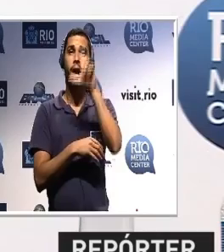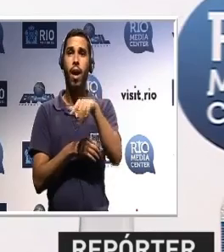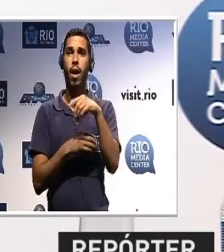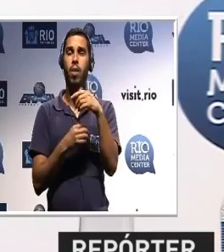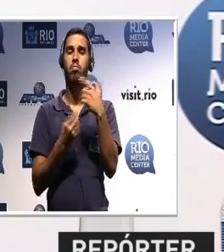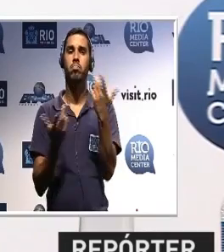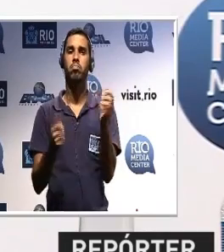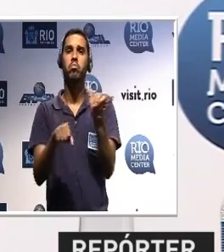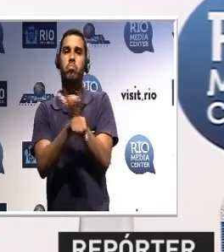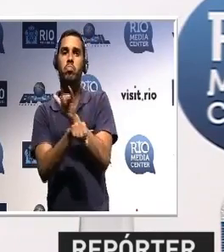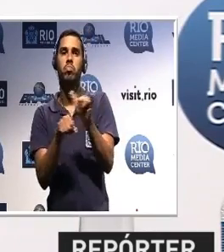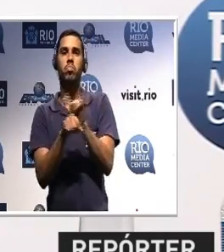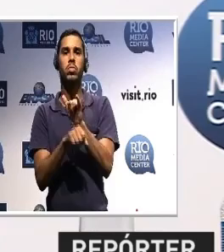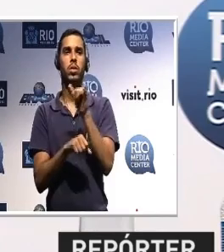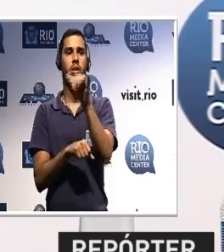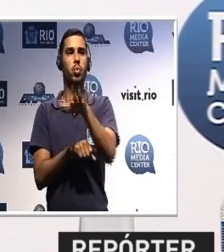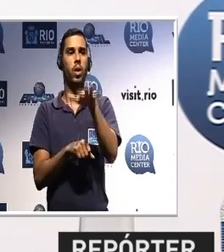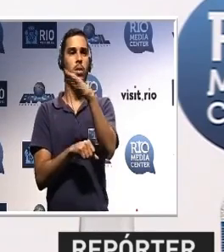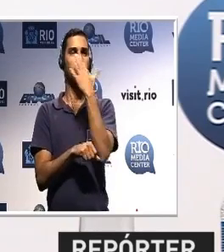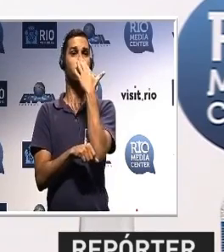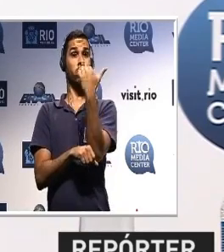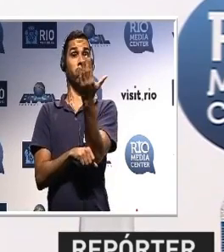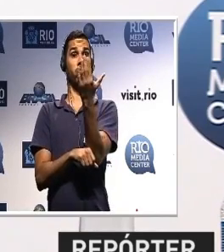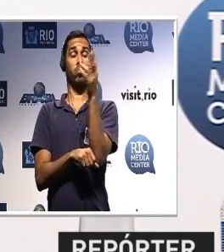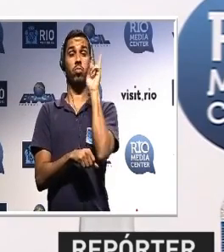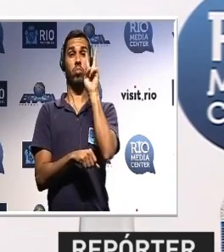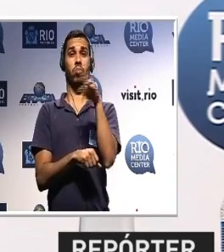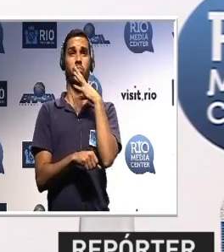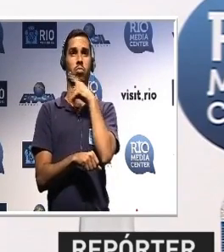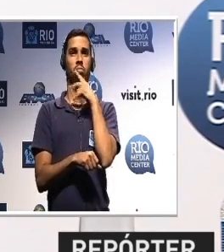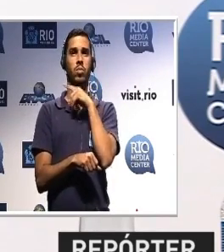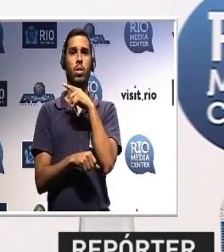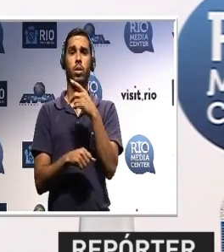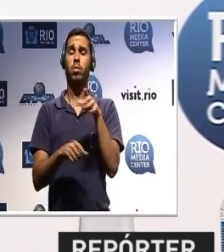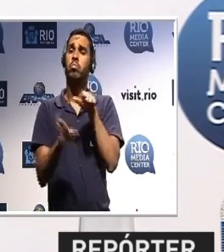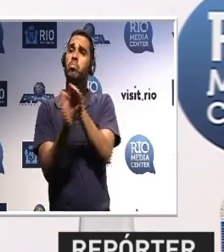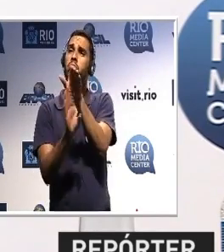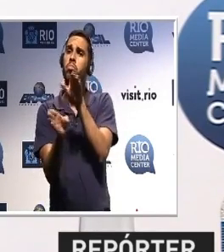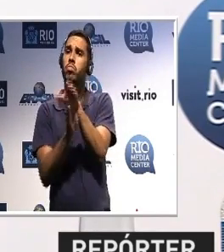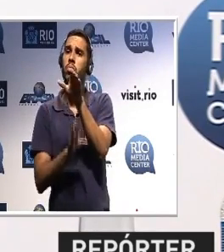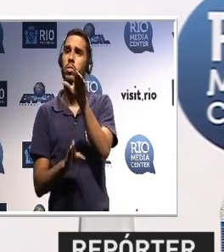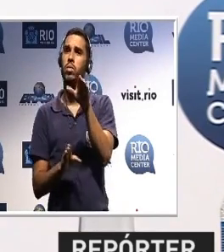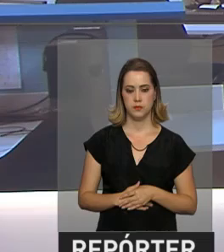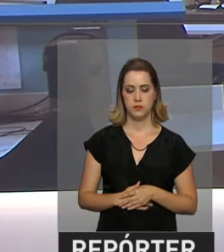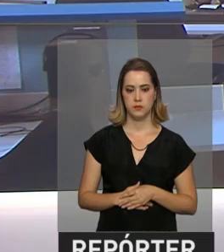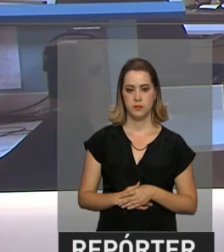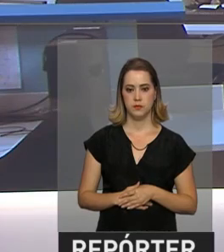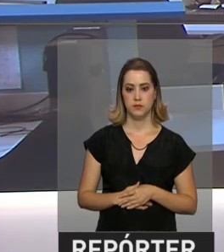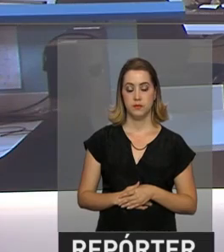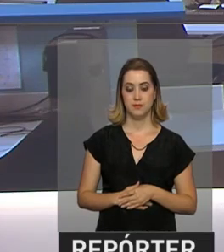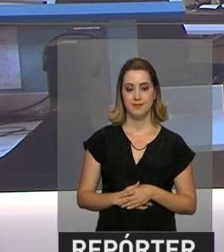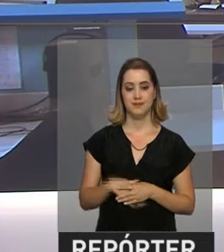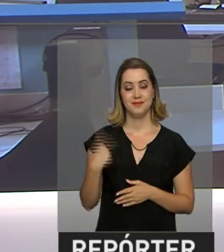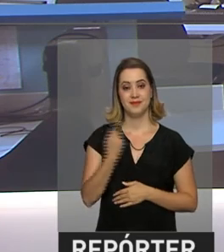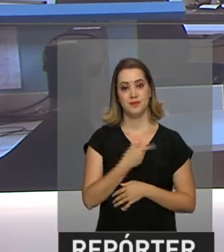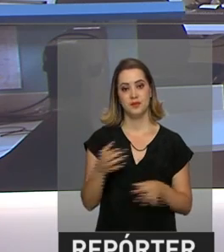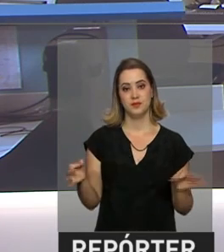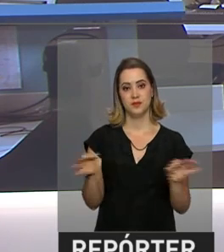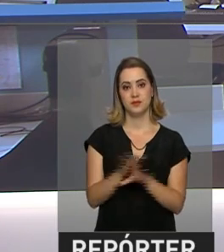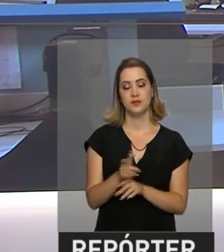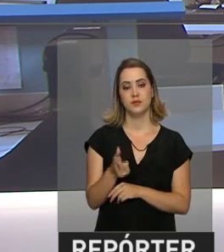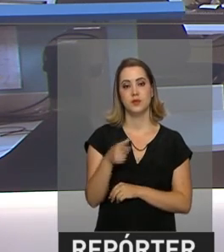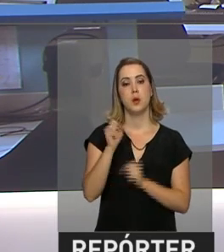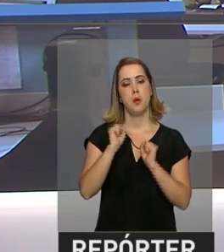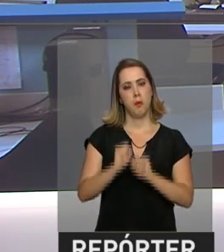cidade o que gerou um gasto médio de duzentos e setenta e um reais por dia nós ficamos por aqui